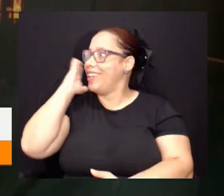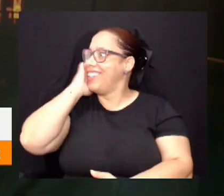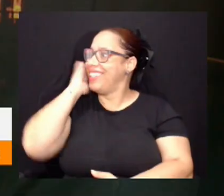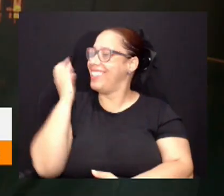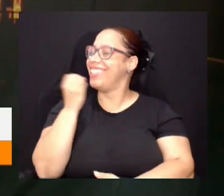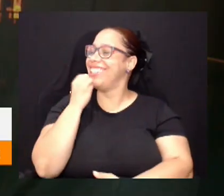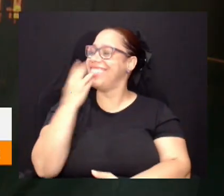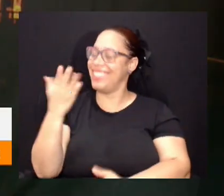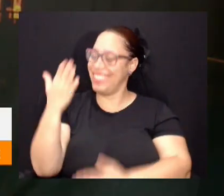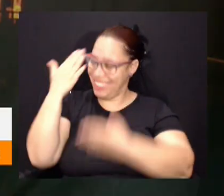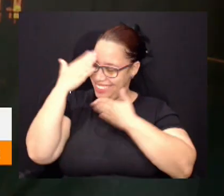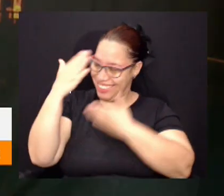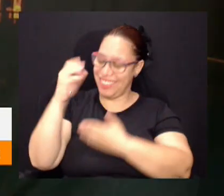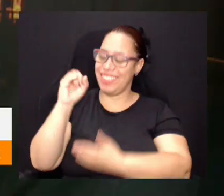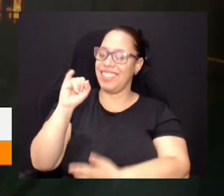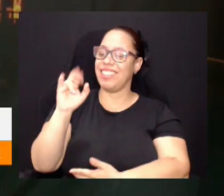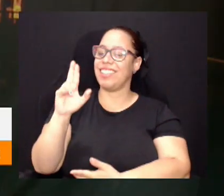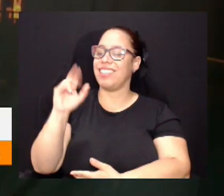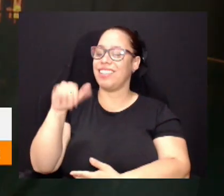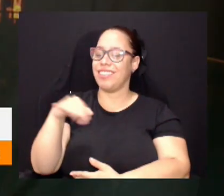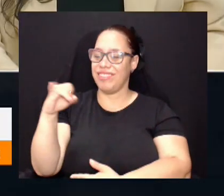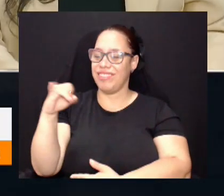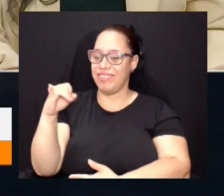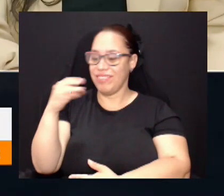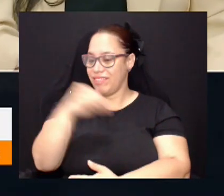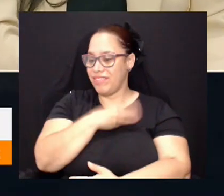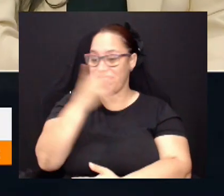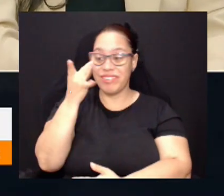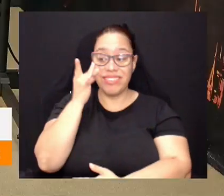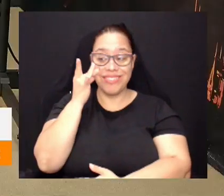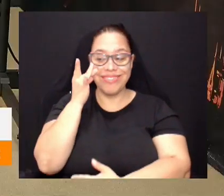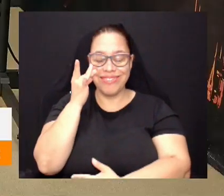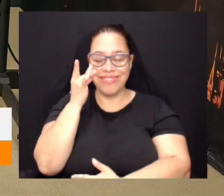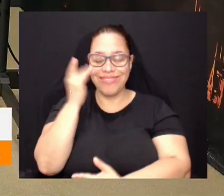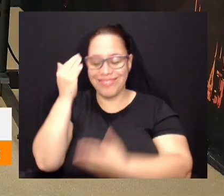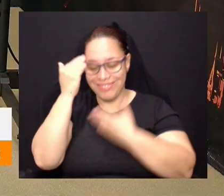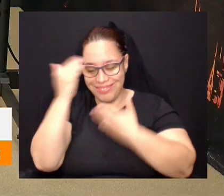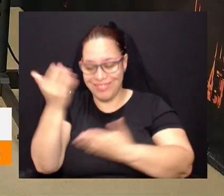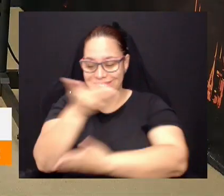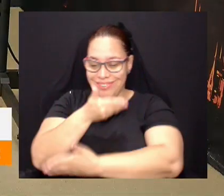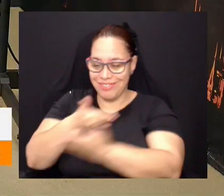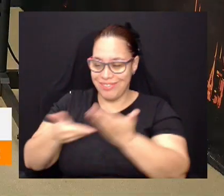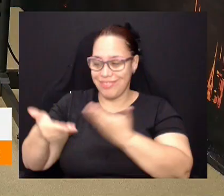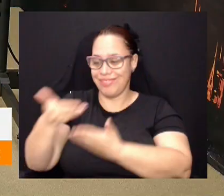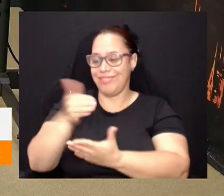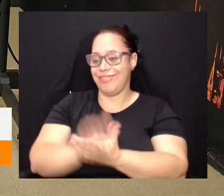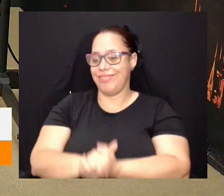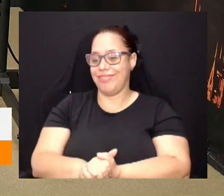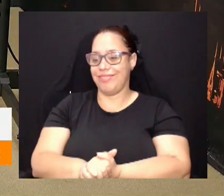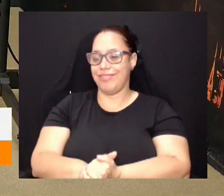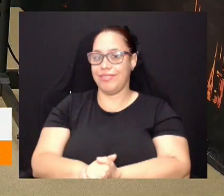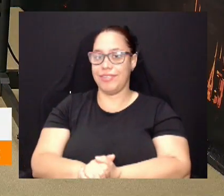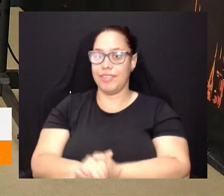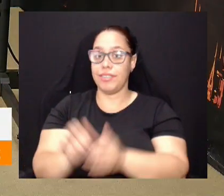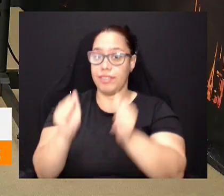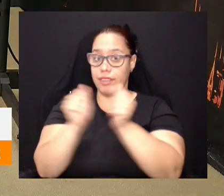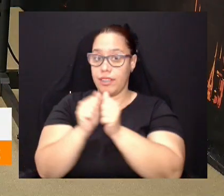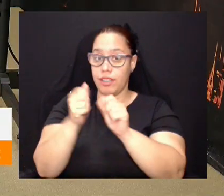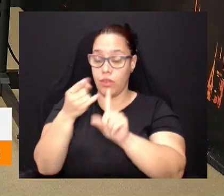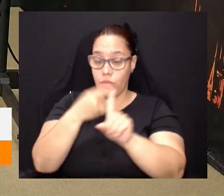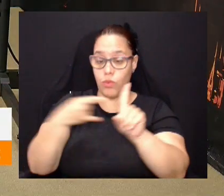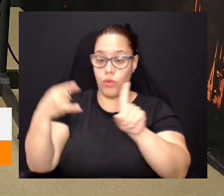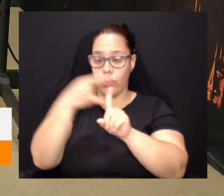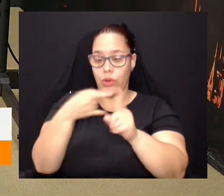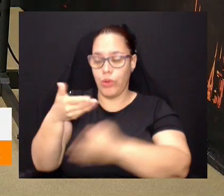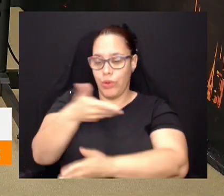agradece também a presença da Yunsi, muito obrigada pela sua participação, né? Você que está aqui com a gente pelo Zoom, quanta entrega, quanta